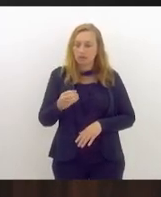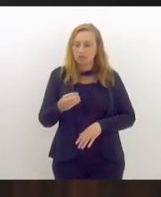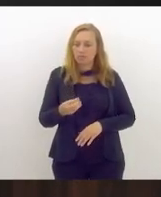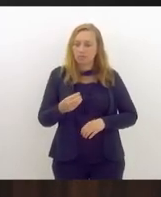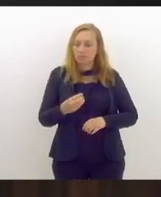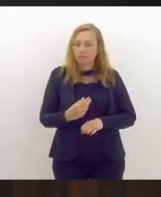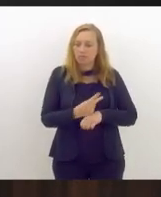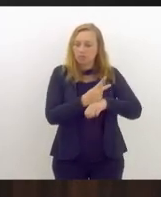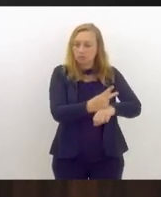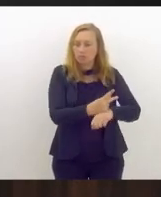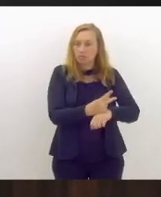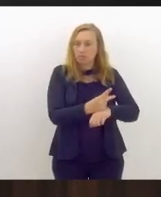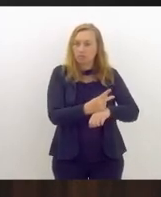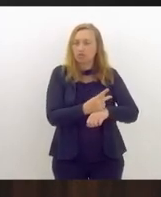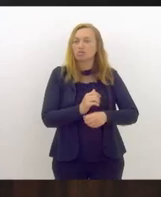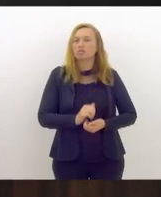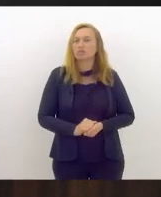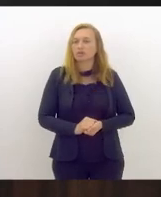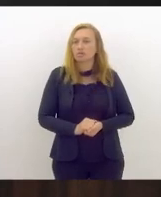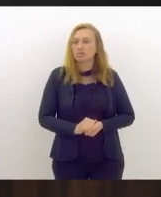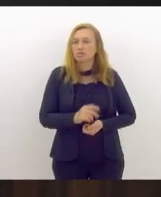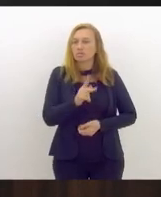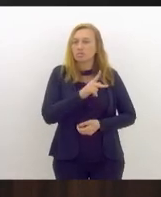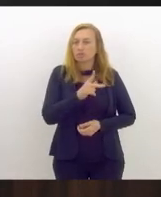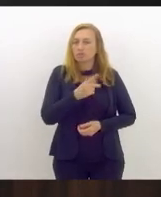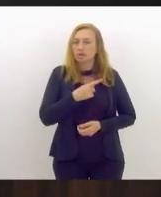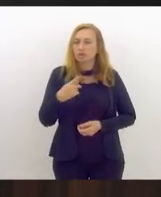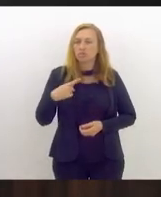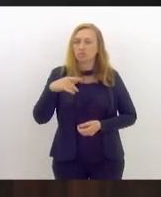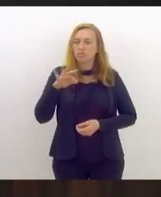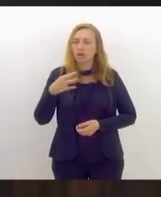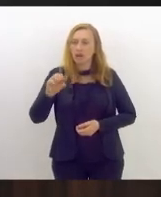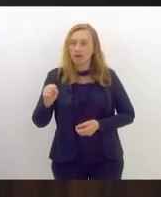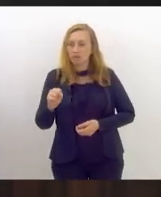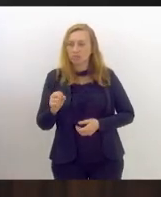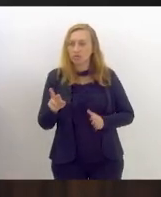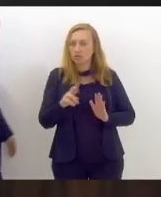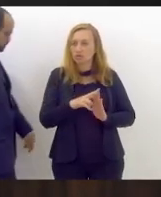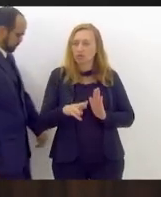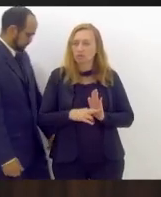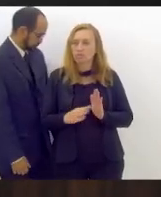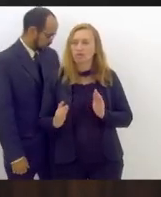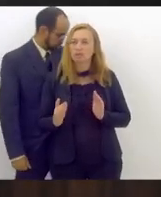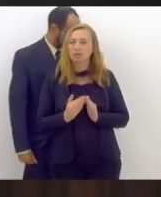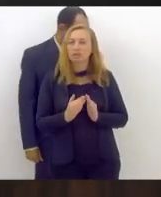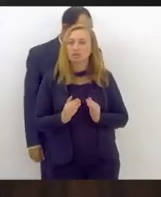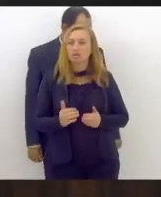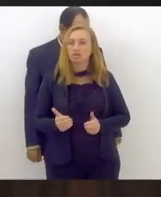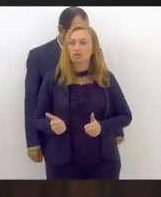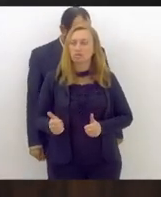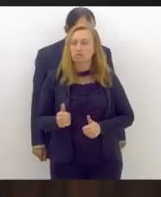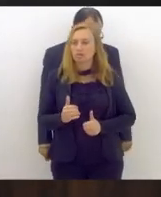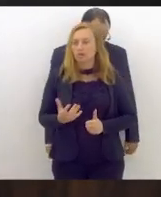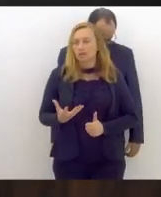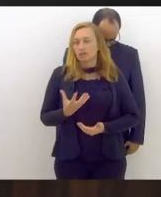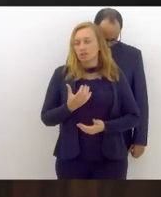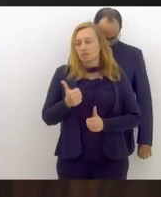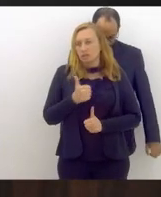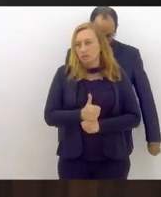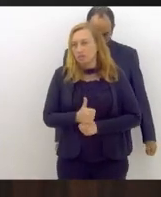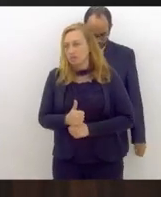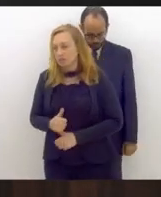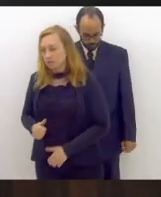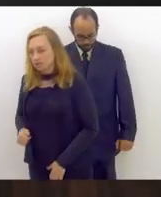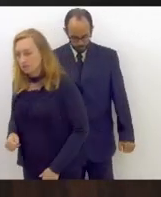diploma Russell Philip Shedd ao pastor Marco Silva. Parecida à Comissão de Normas Internas e Proposição Externa, favorável, deputado Rosenberg